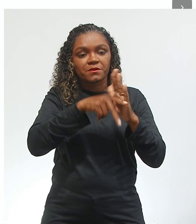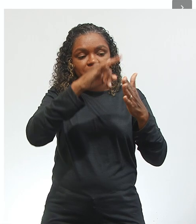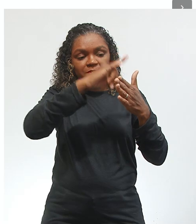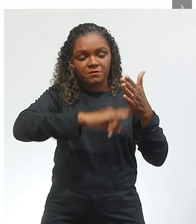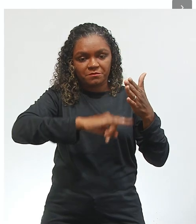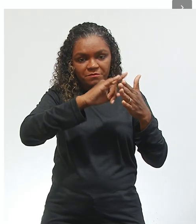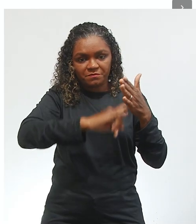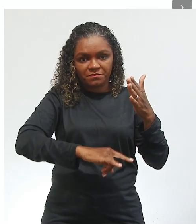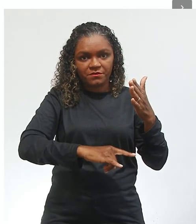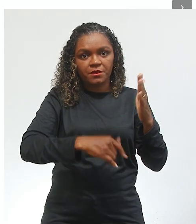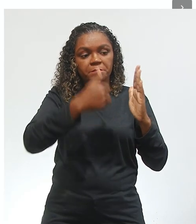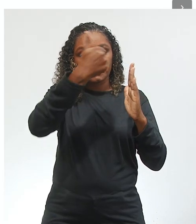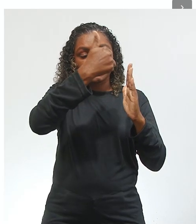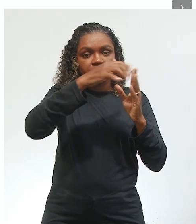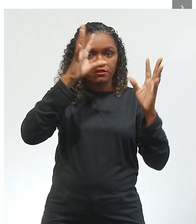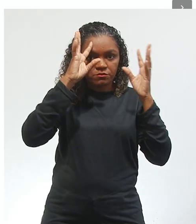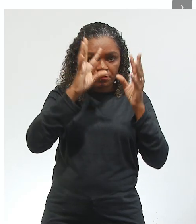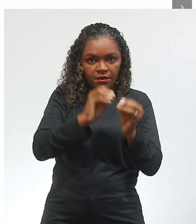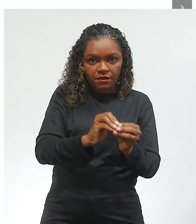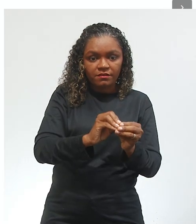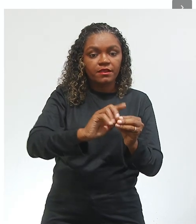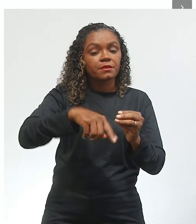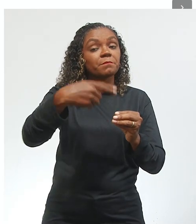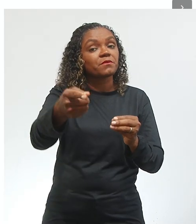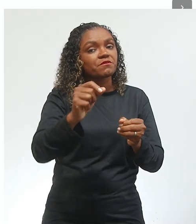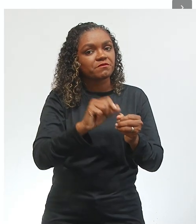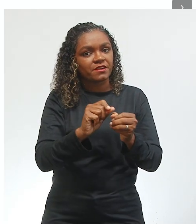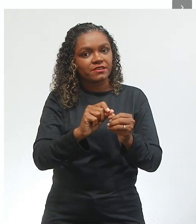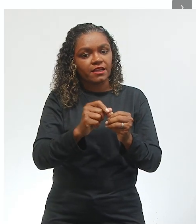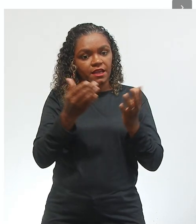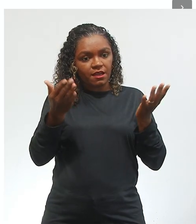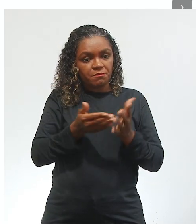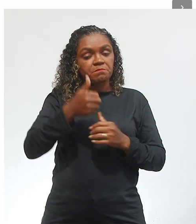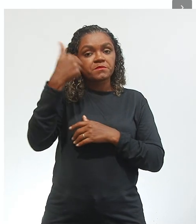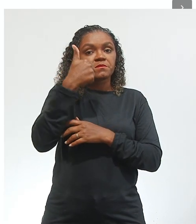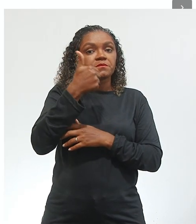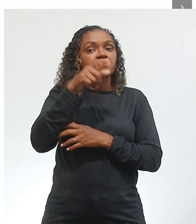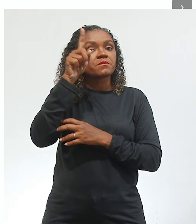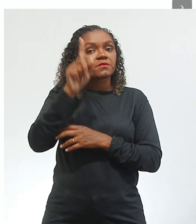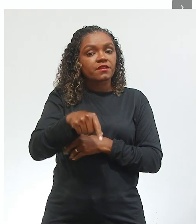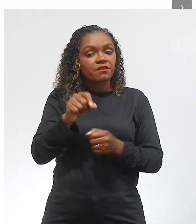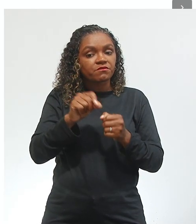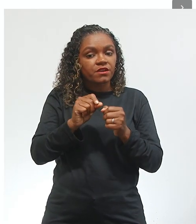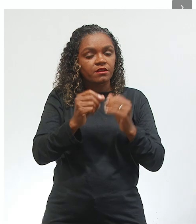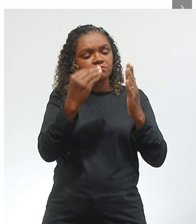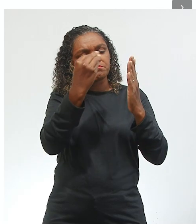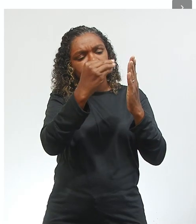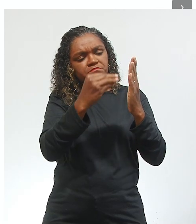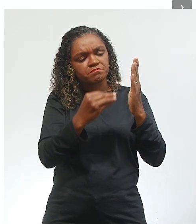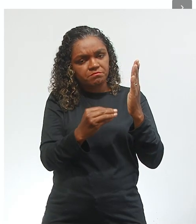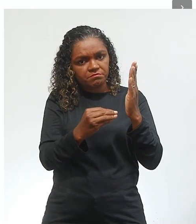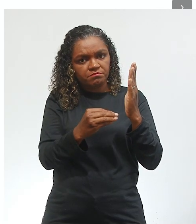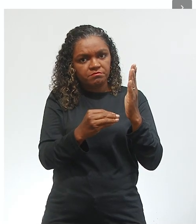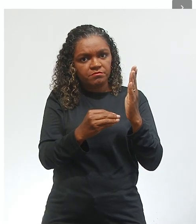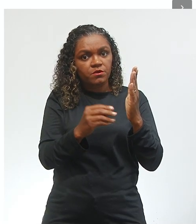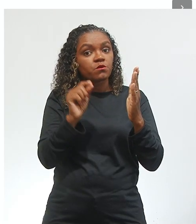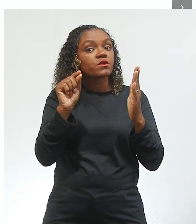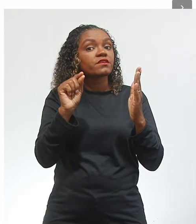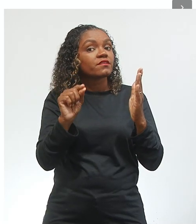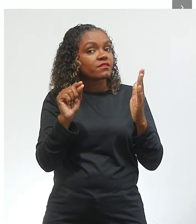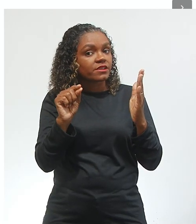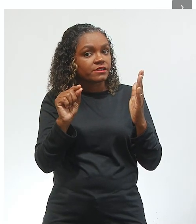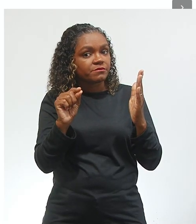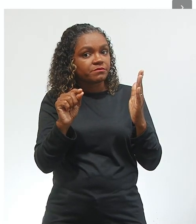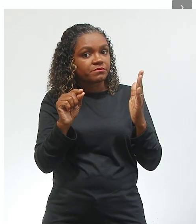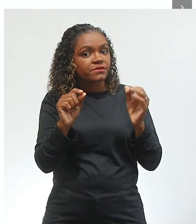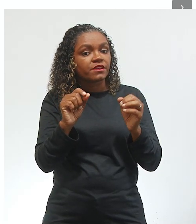plano de marketing, né? O sumário executivo, como eu falei, ele vai ser escrito após. Primeira coisa que se faz, então, para desenvolver